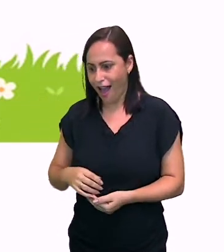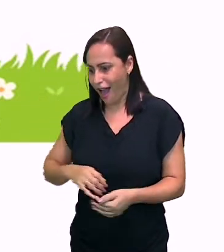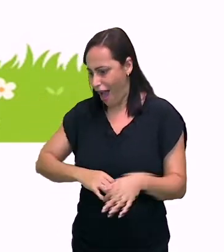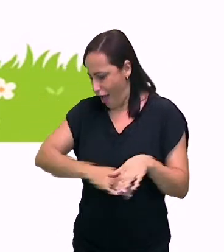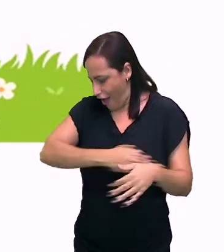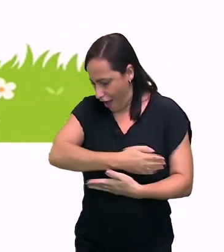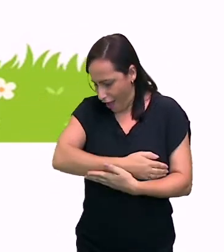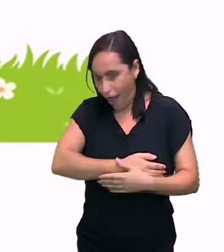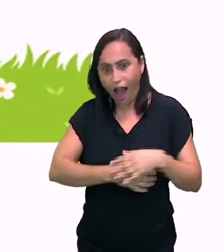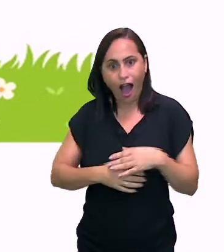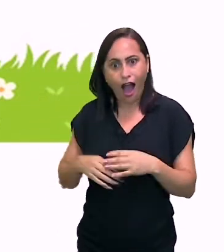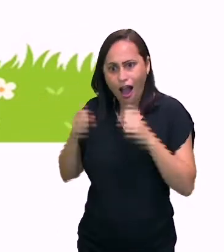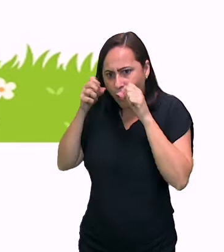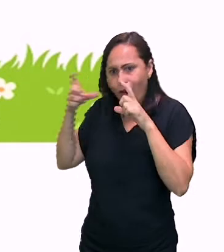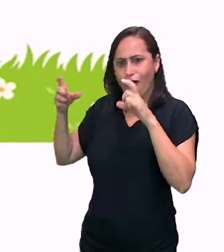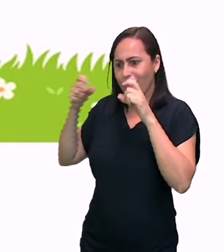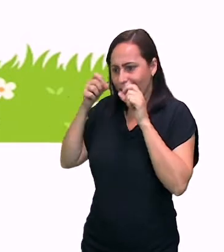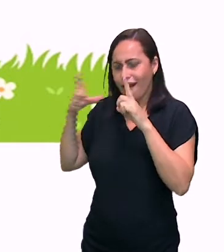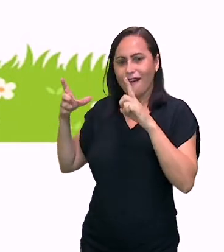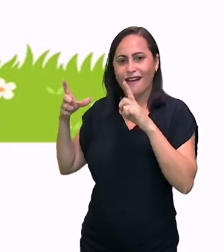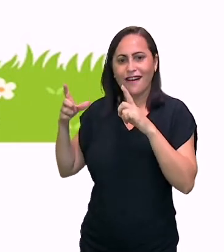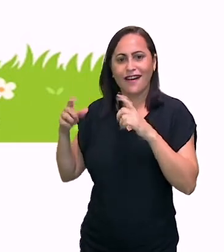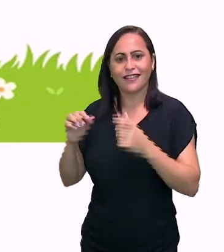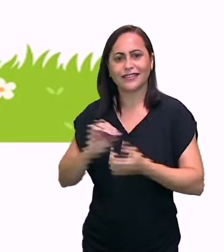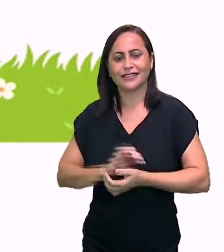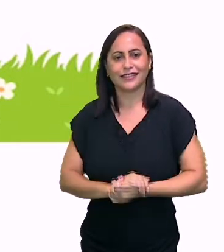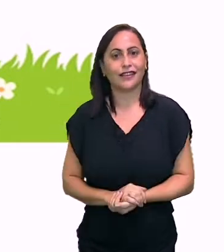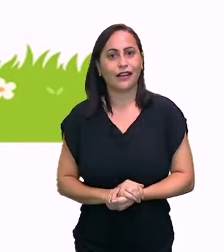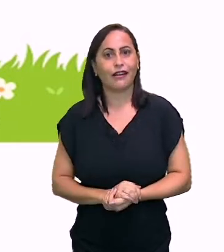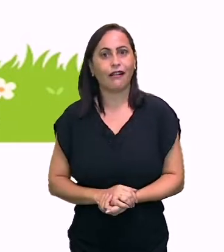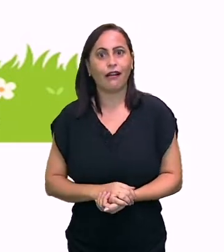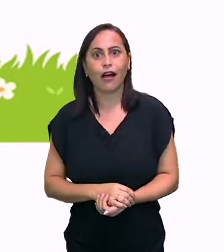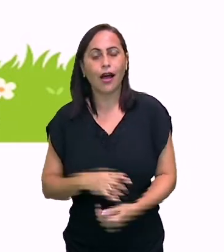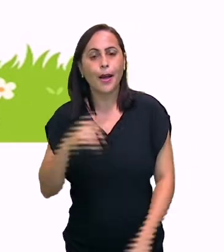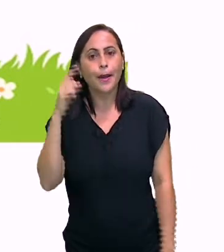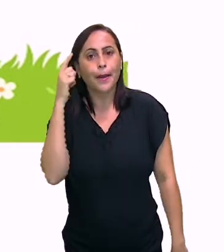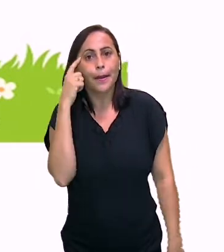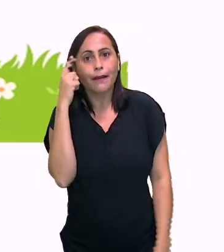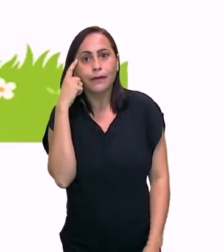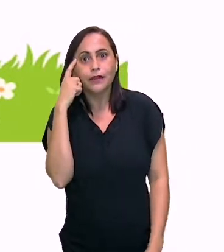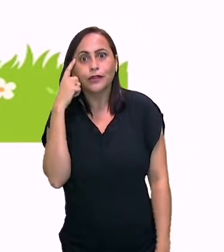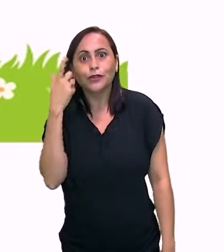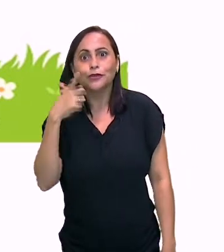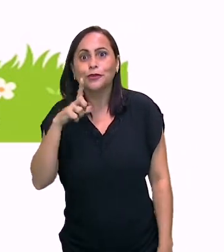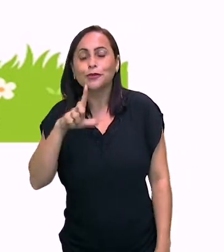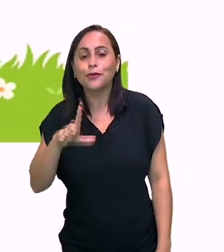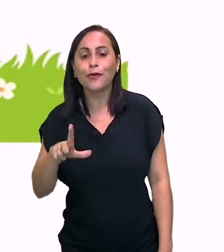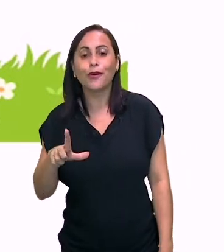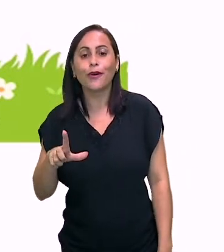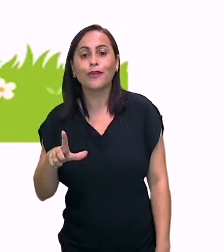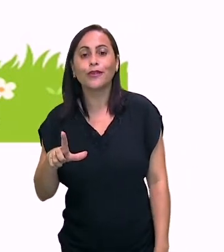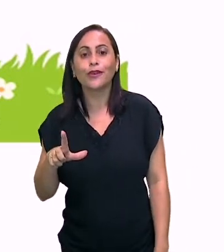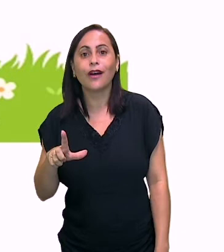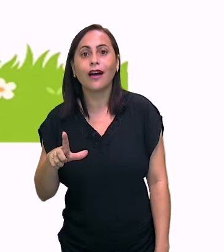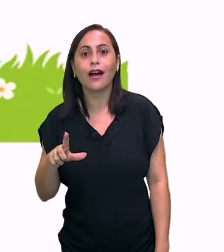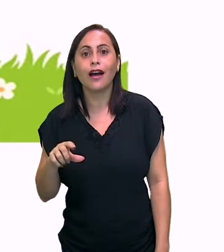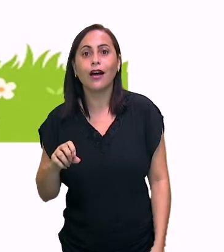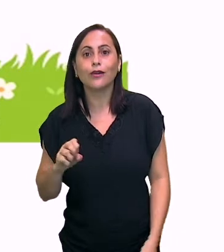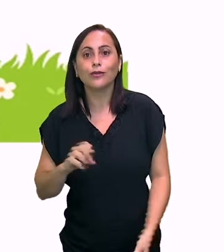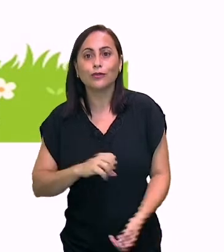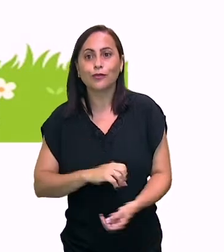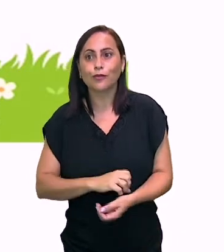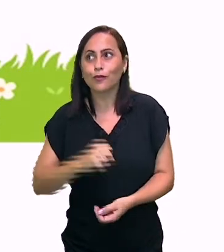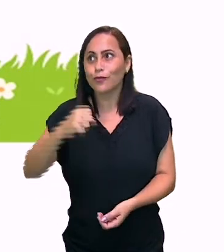Acorda, seu dorminhoco! Olha só, pensou Pedro. O dia